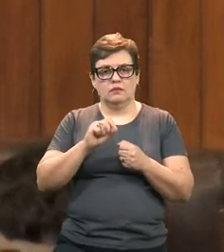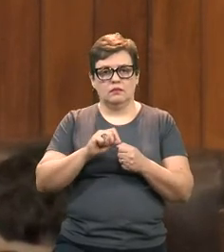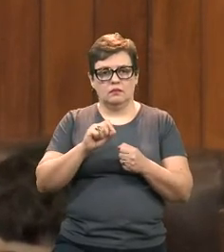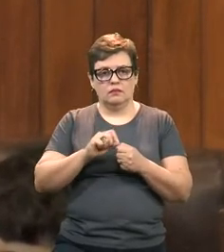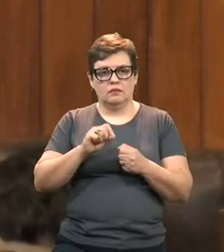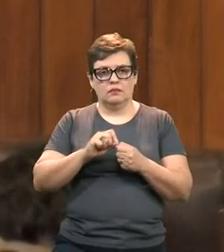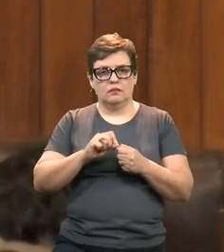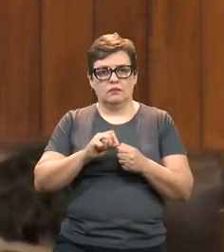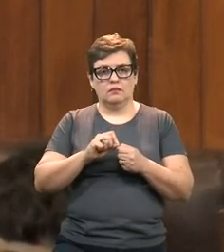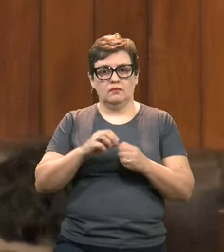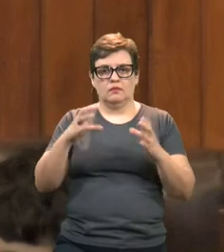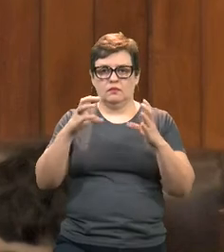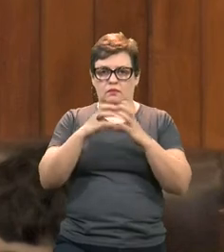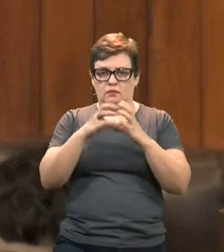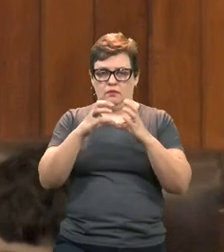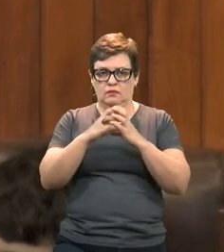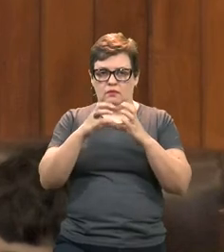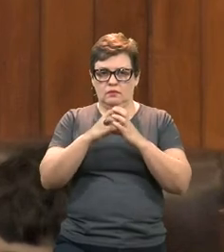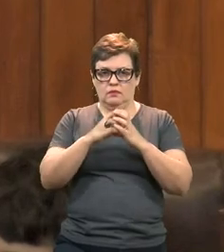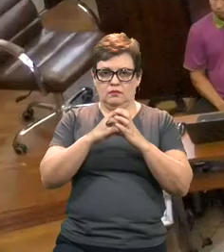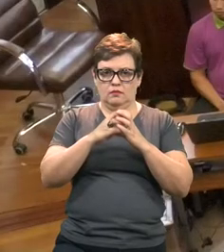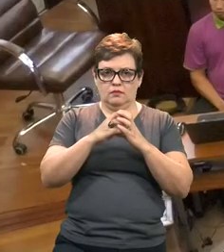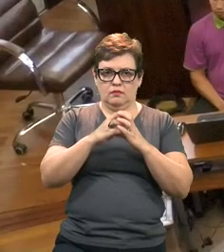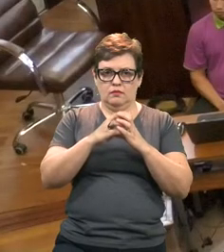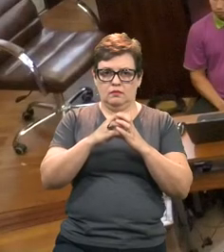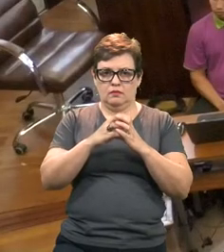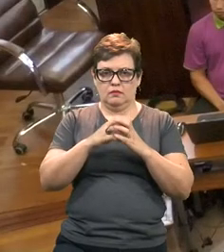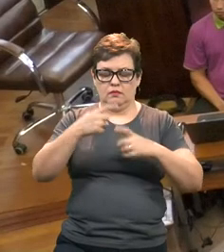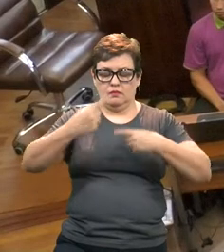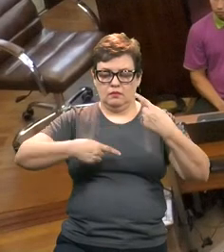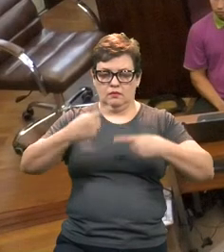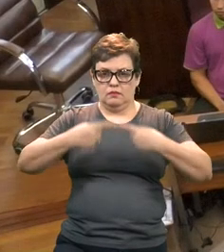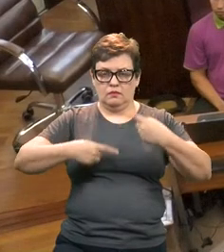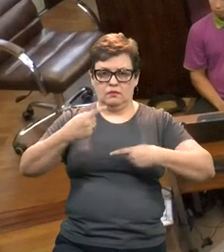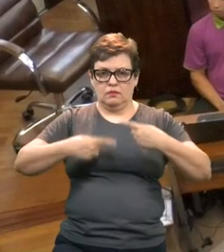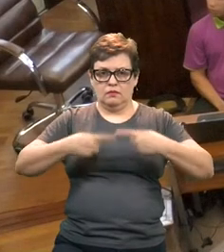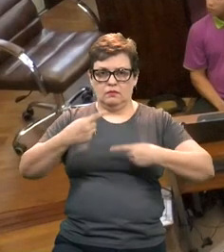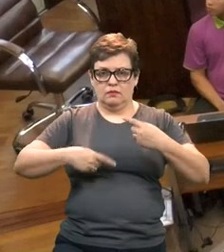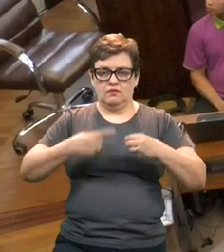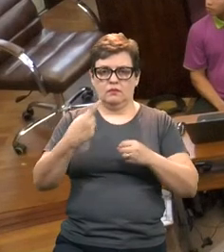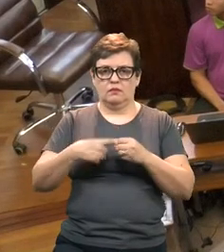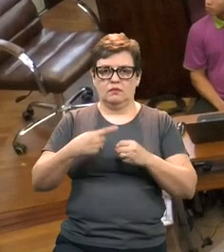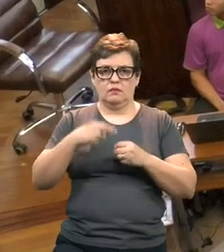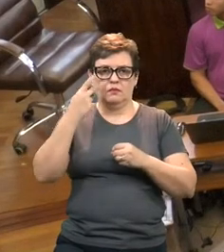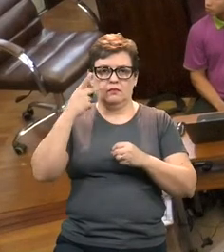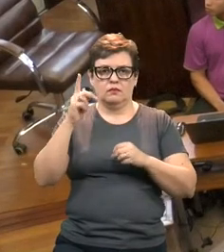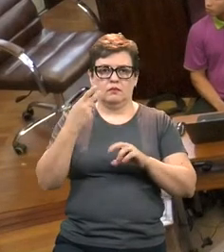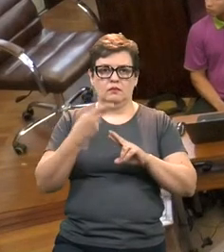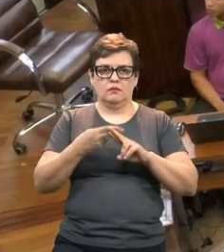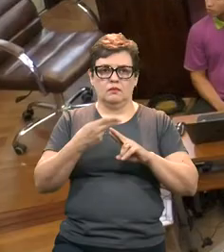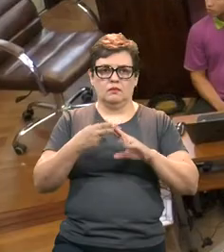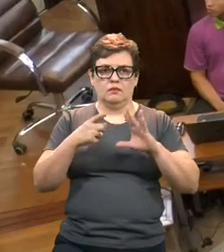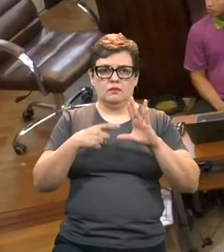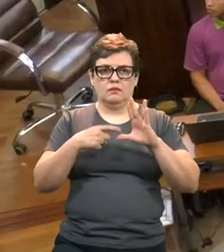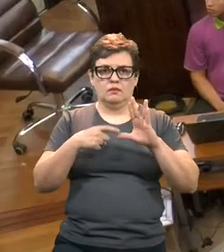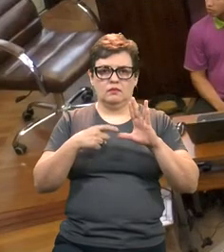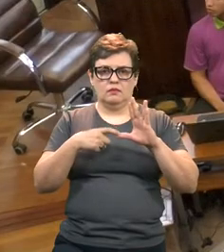constituição do Comitê Intersetorial da Política Municipal para o Uso de Cannabis Medicinal.